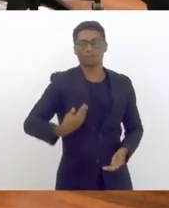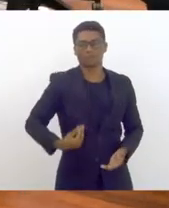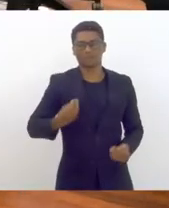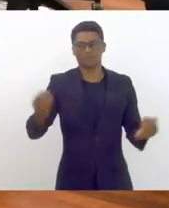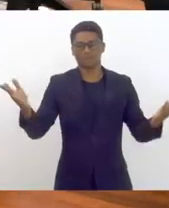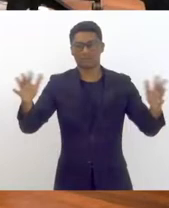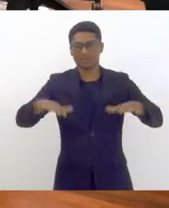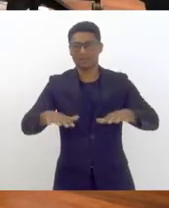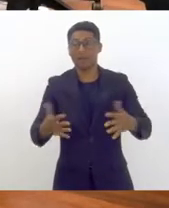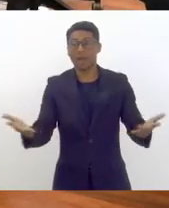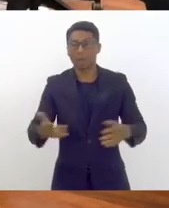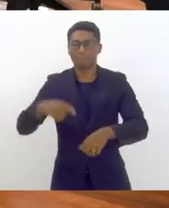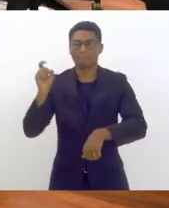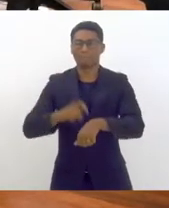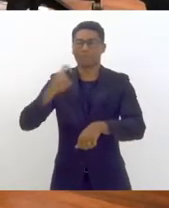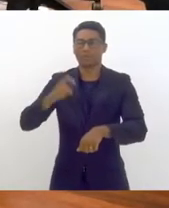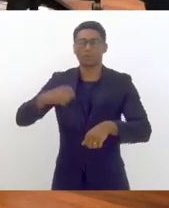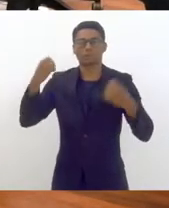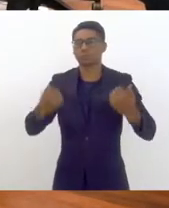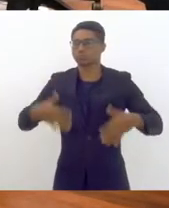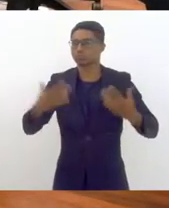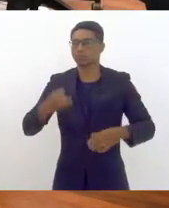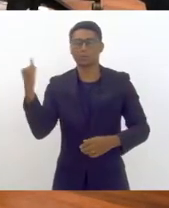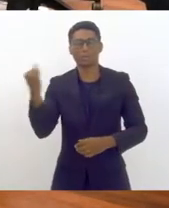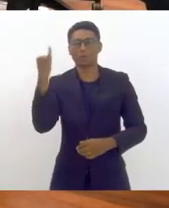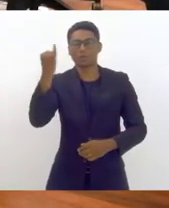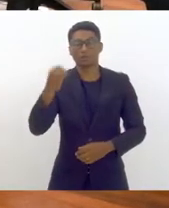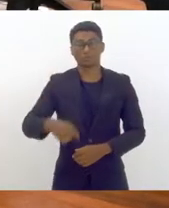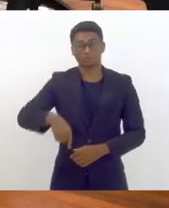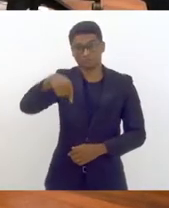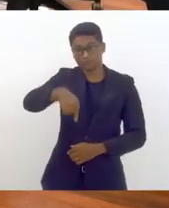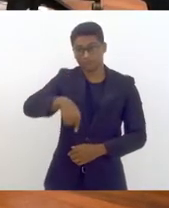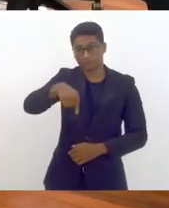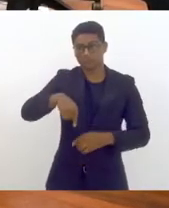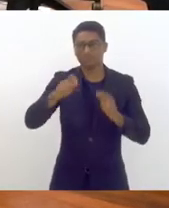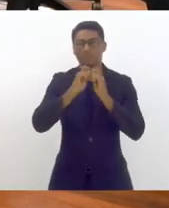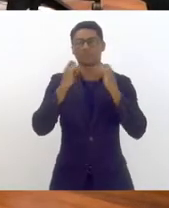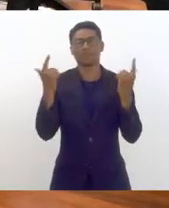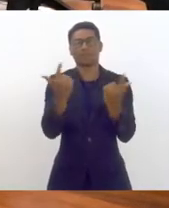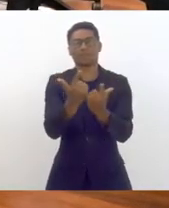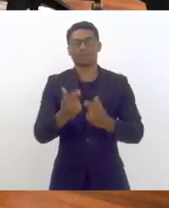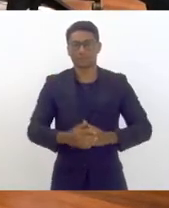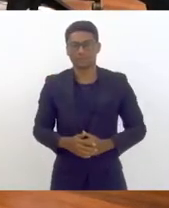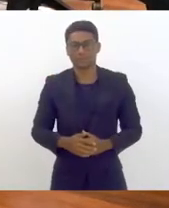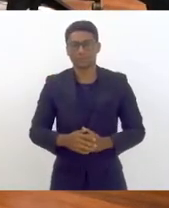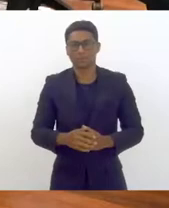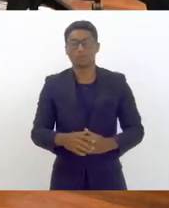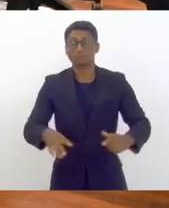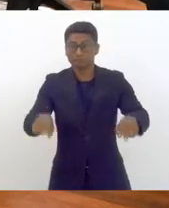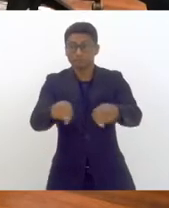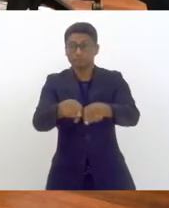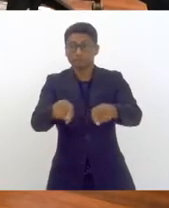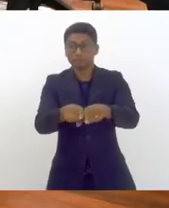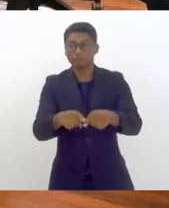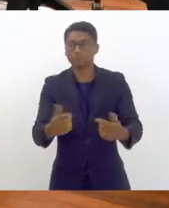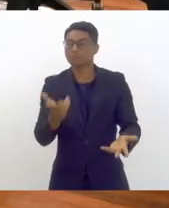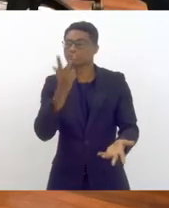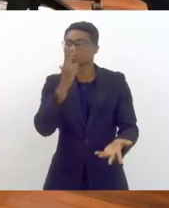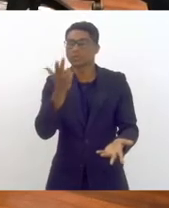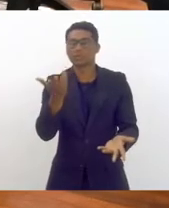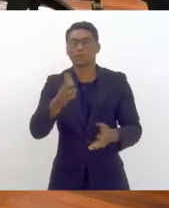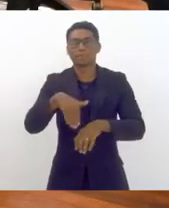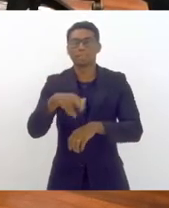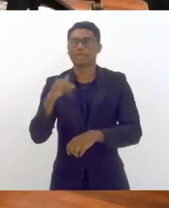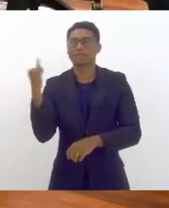histórico para a Assembleia Legislativa e um momento histórico para um dos capítulos mais importantes da